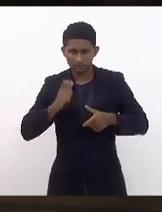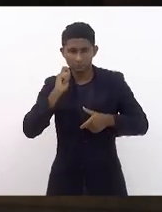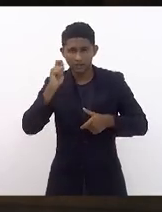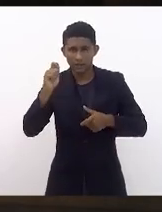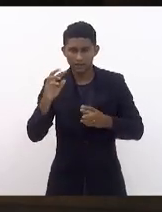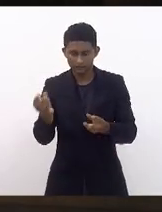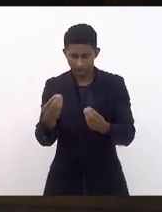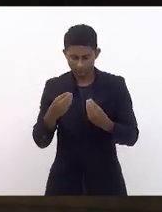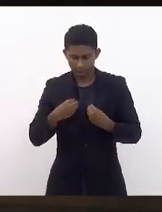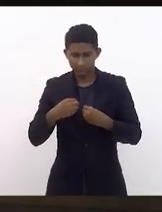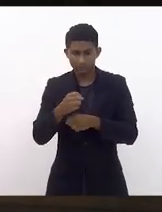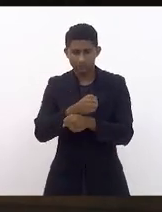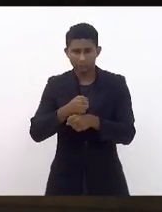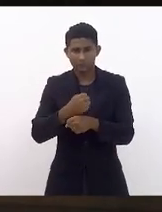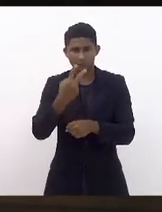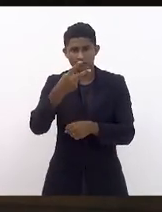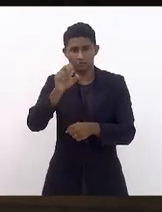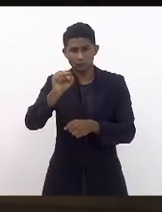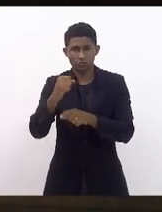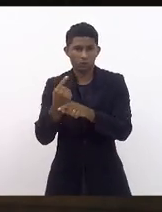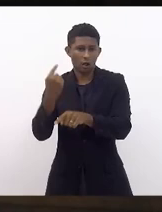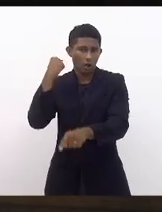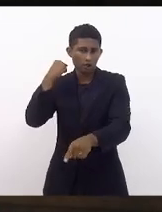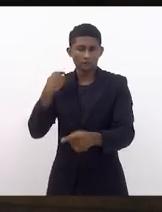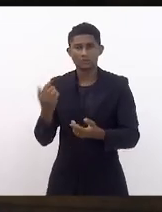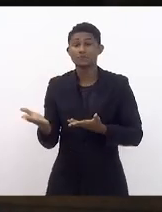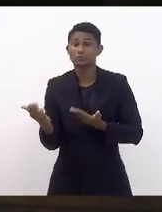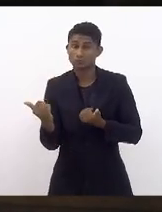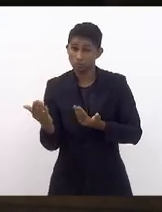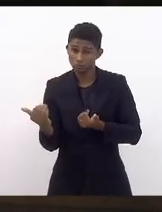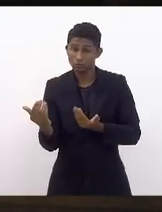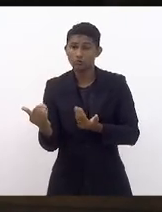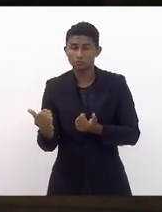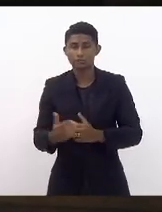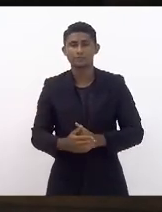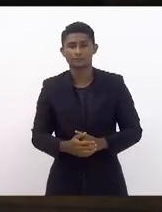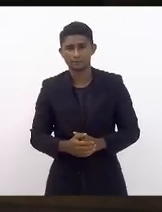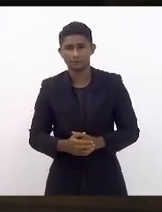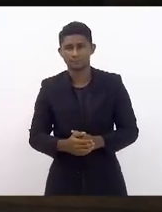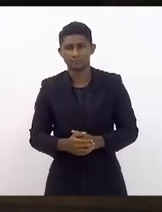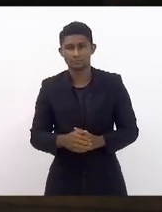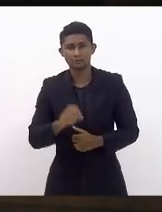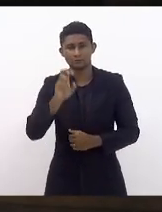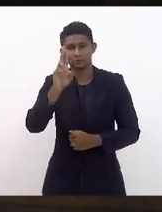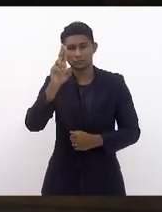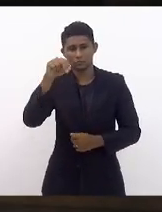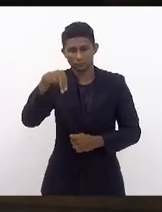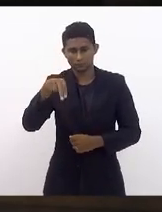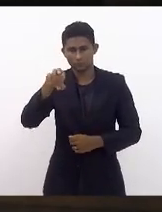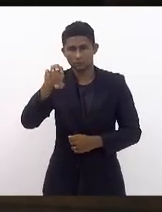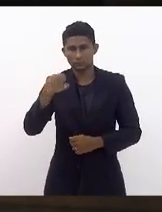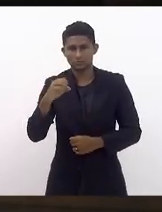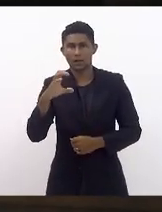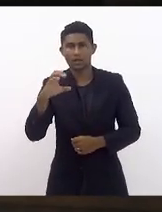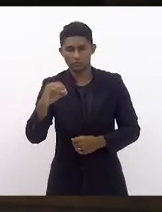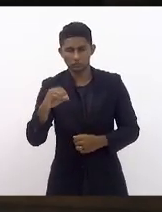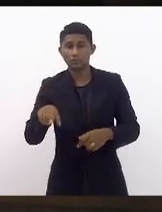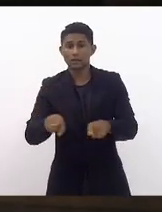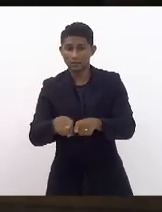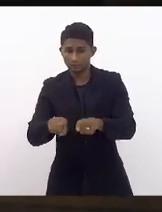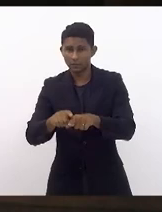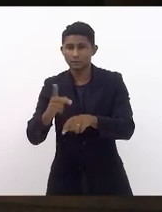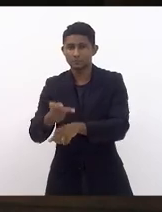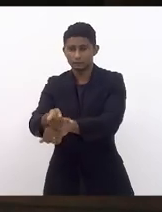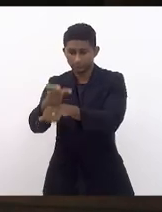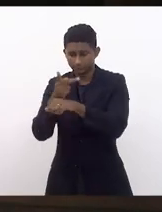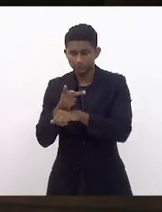anos atrás, ainda bastante jovem, depois de receber da Unesco o prêmio pelo